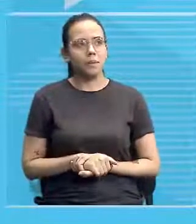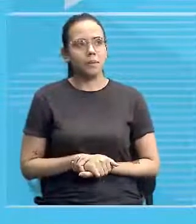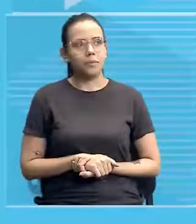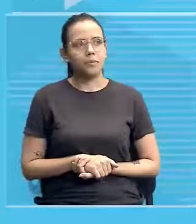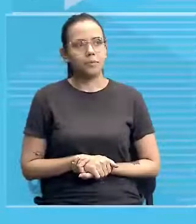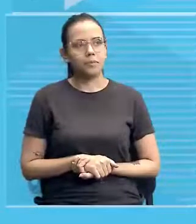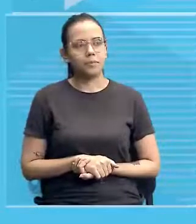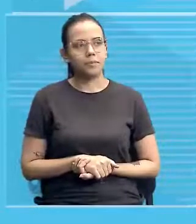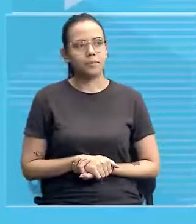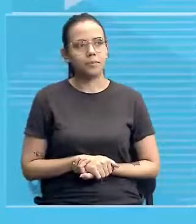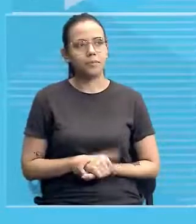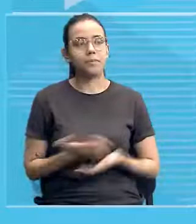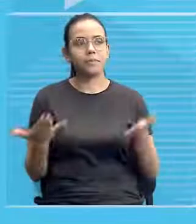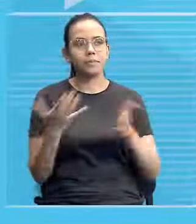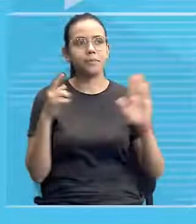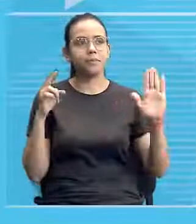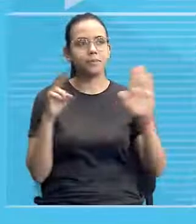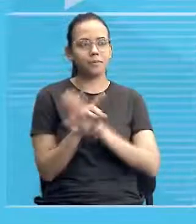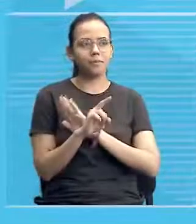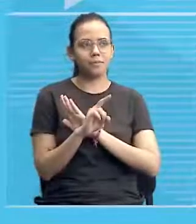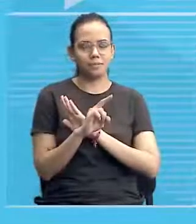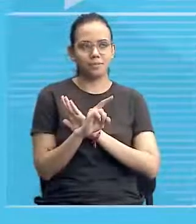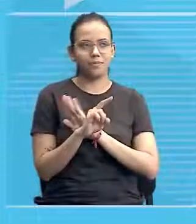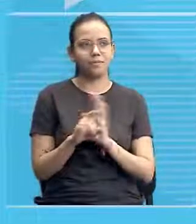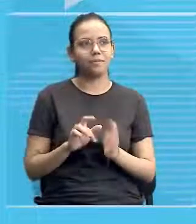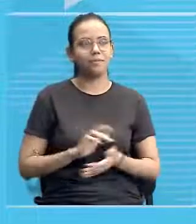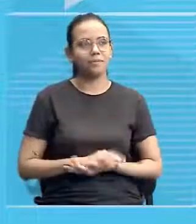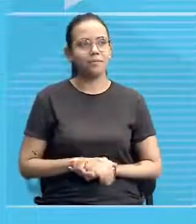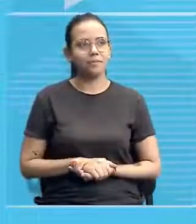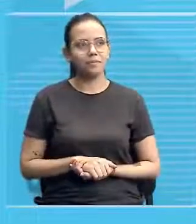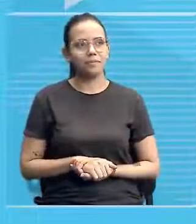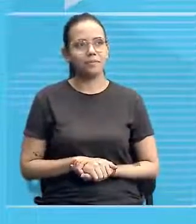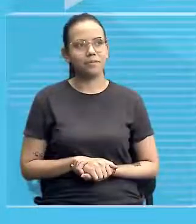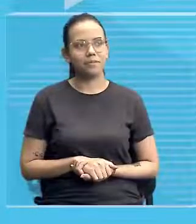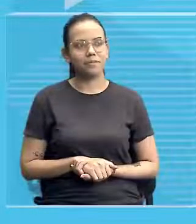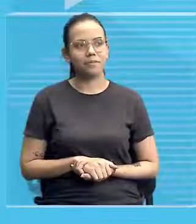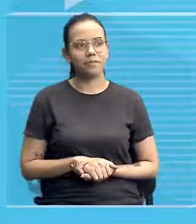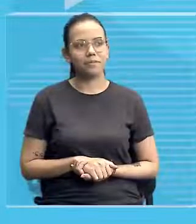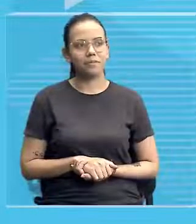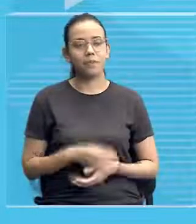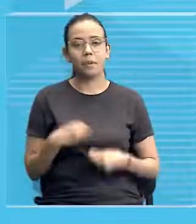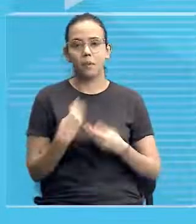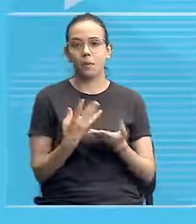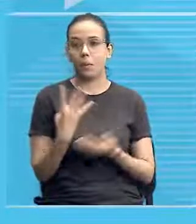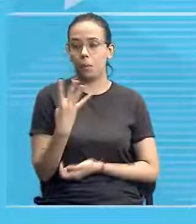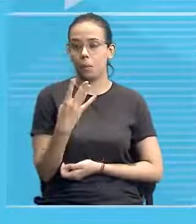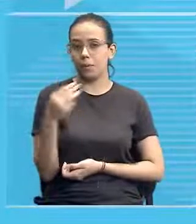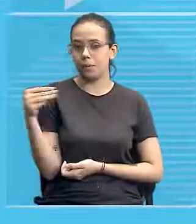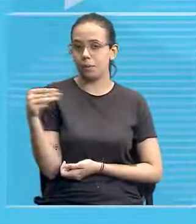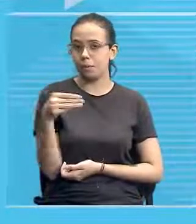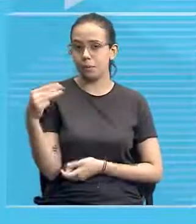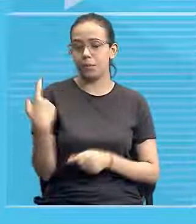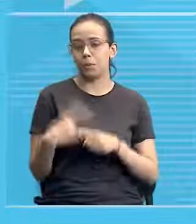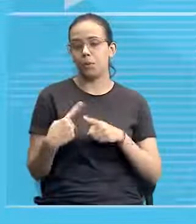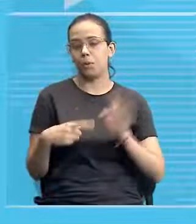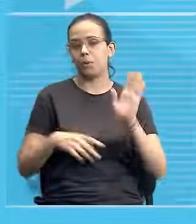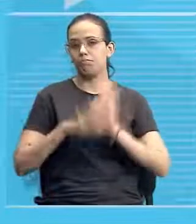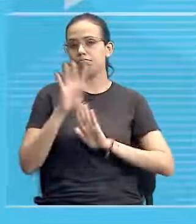Ok? Gente, aqui uma questão. Uma questão. Vou dar 4 minutos, porque a questão é